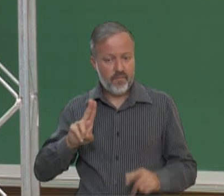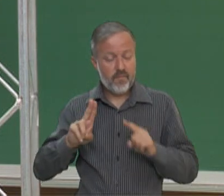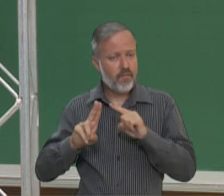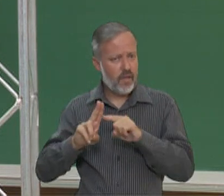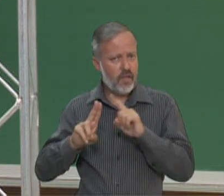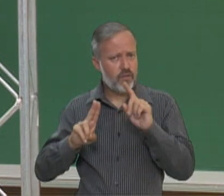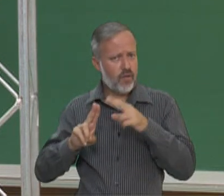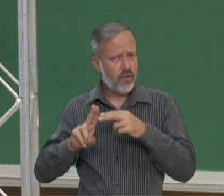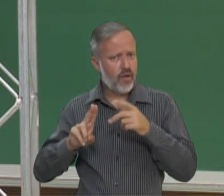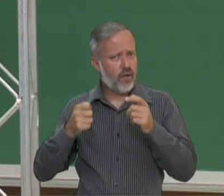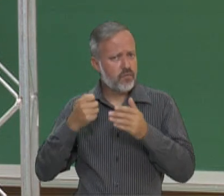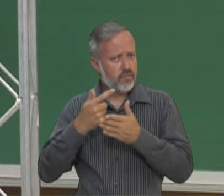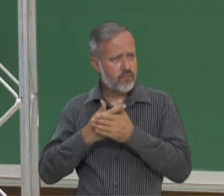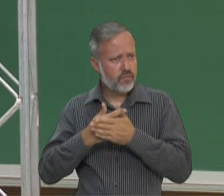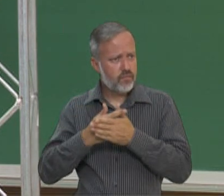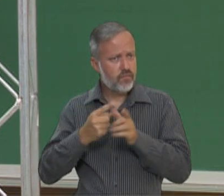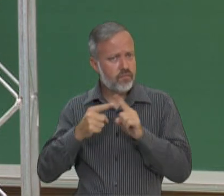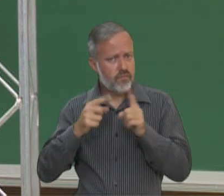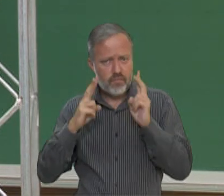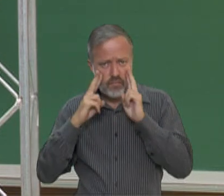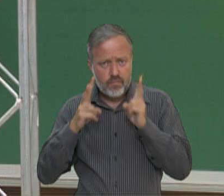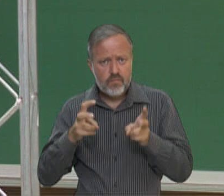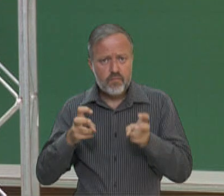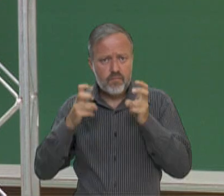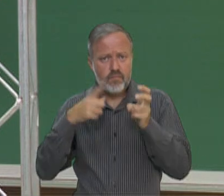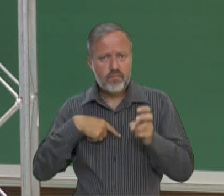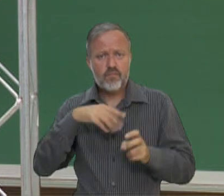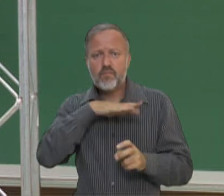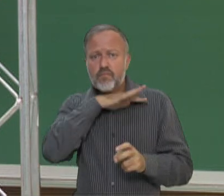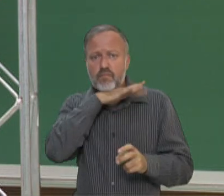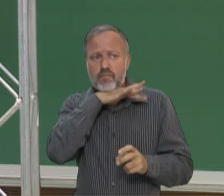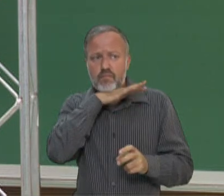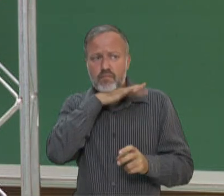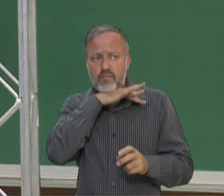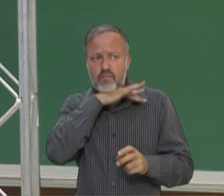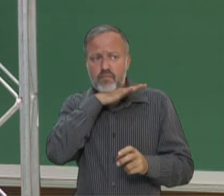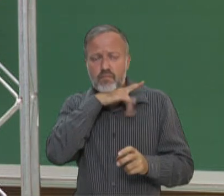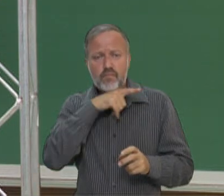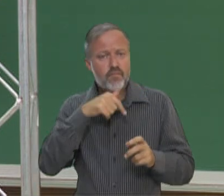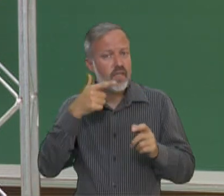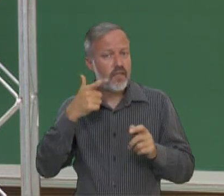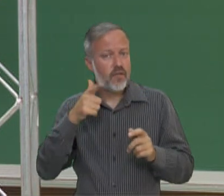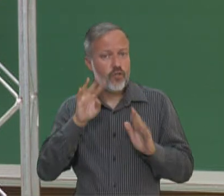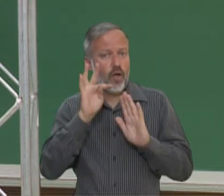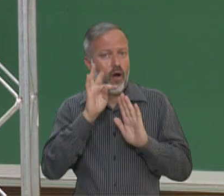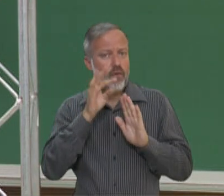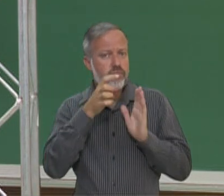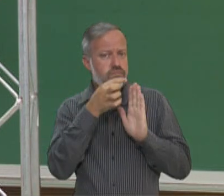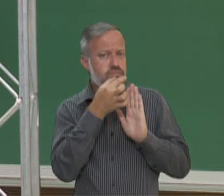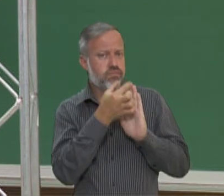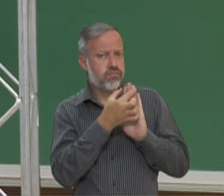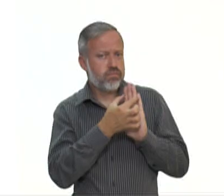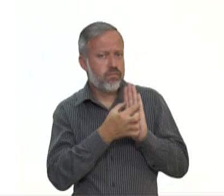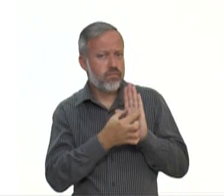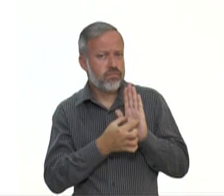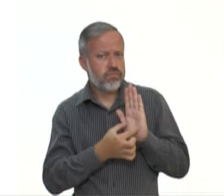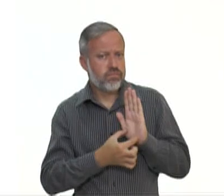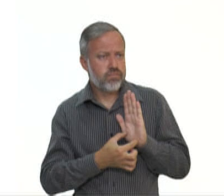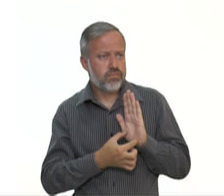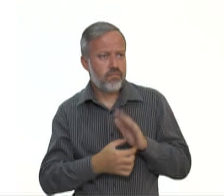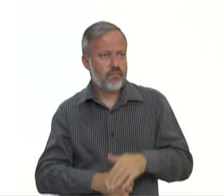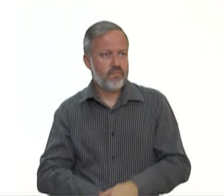400.000 equipamentos que não cumpriam com os requisitos. Então isso é como aconteceu isso. Foi